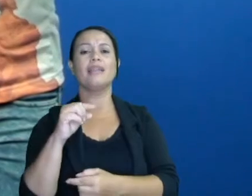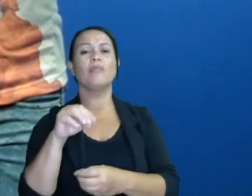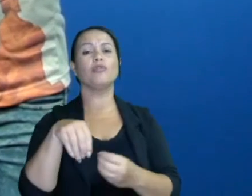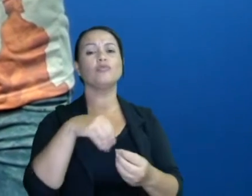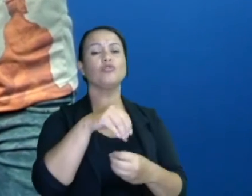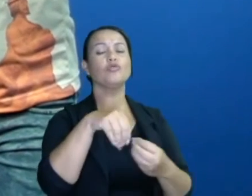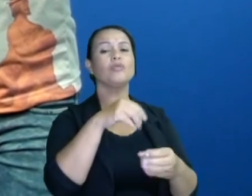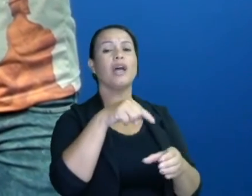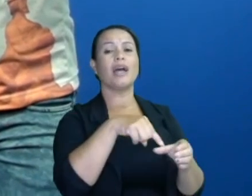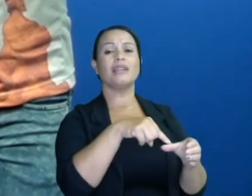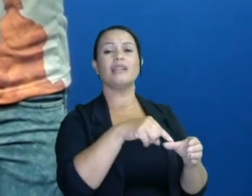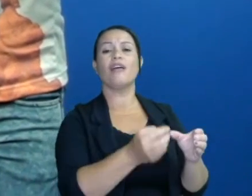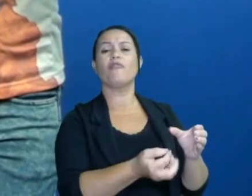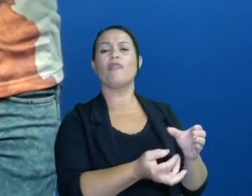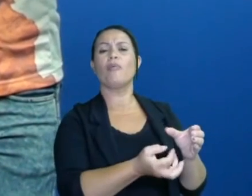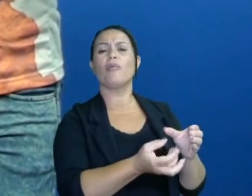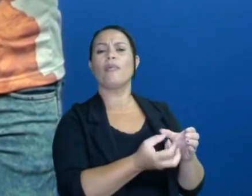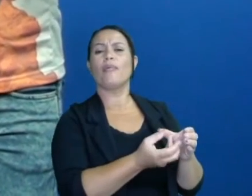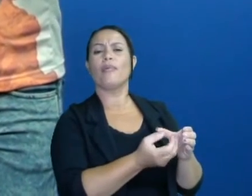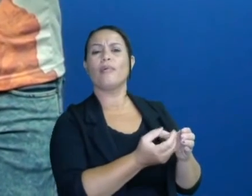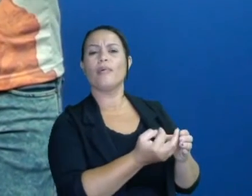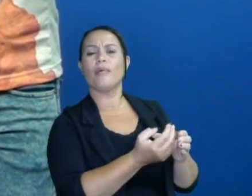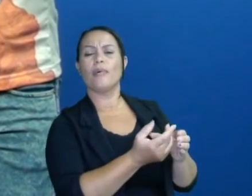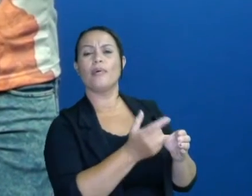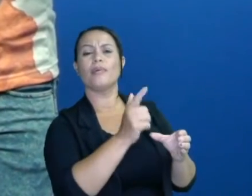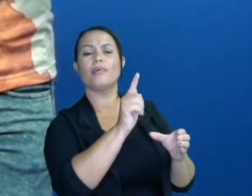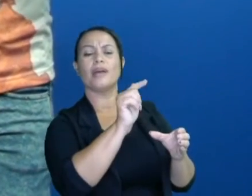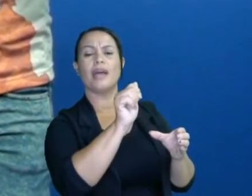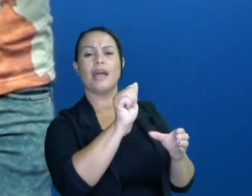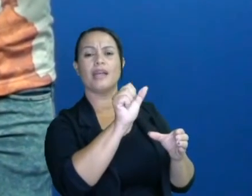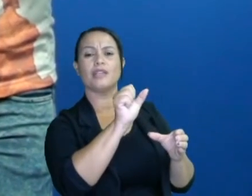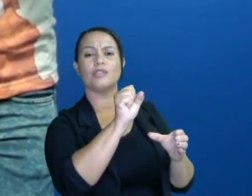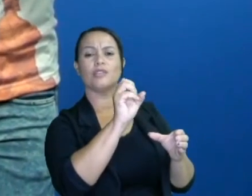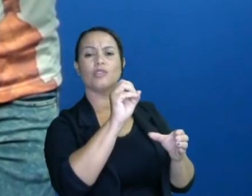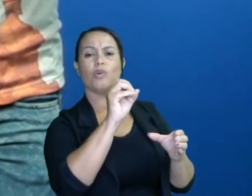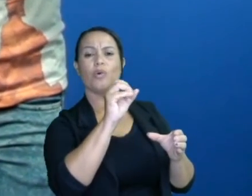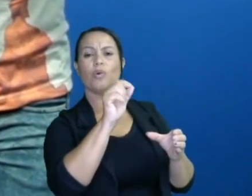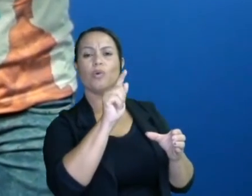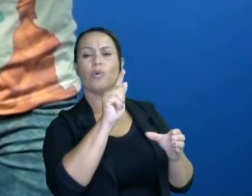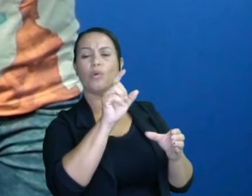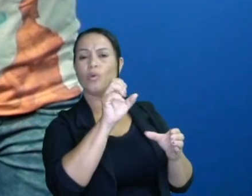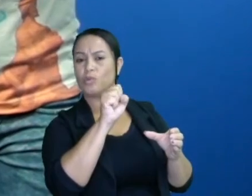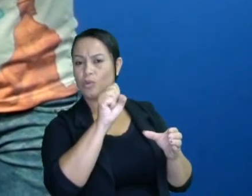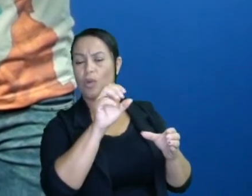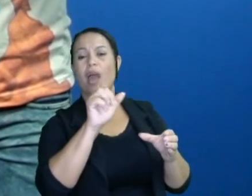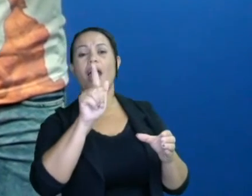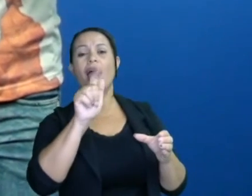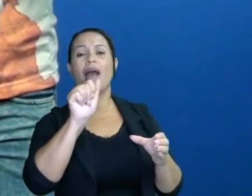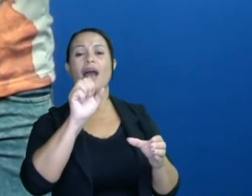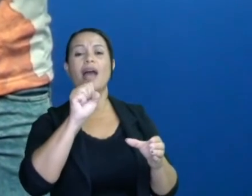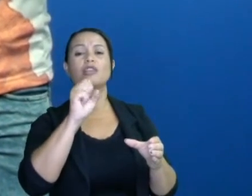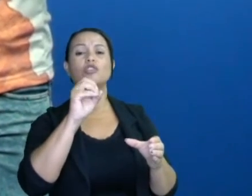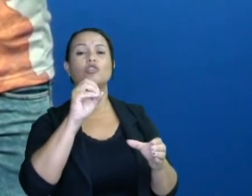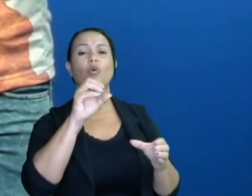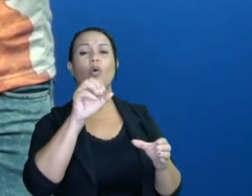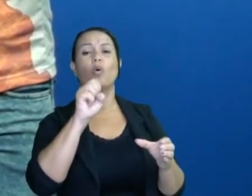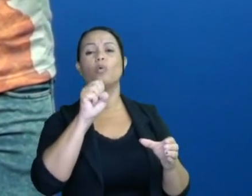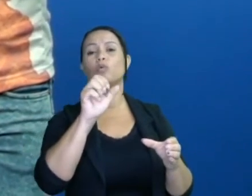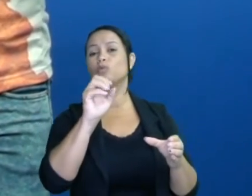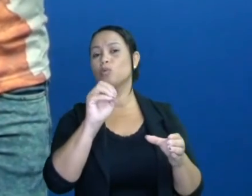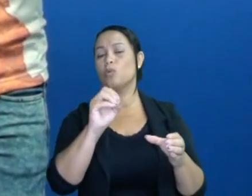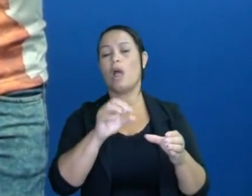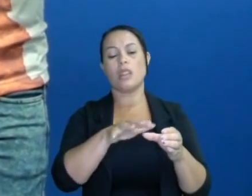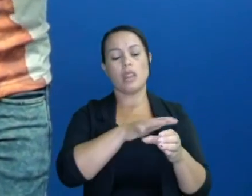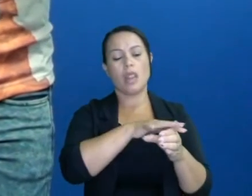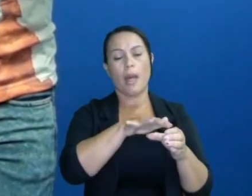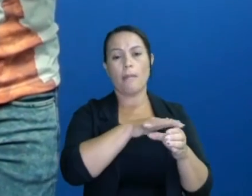água, vão voltando ao estado gasoso, vão se nucleando tanto na borda do copo como